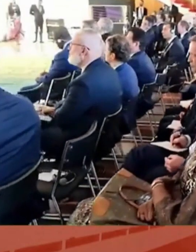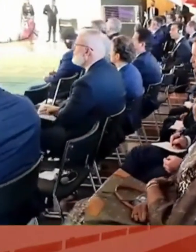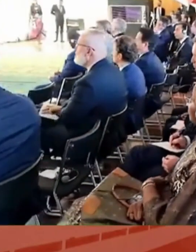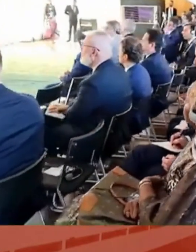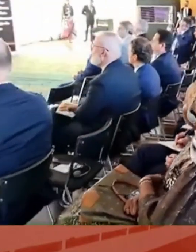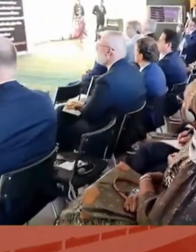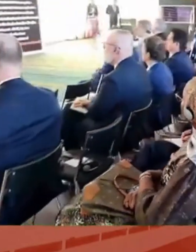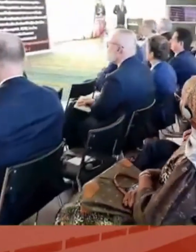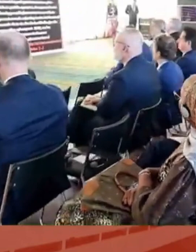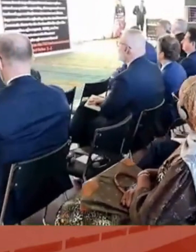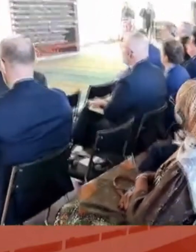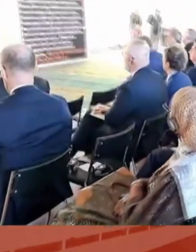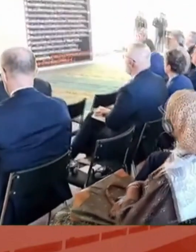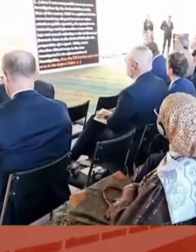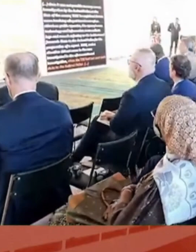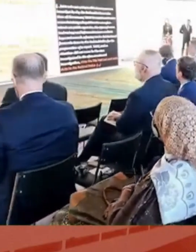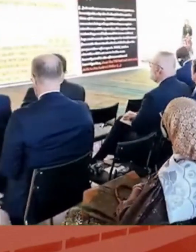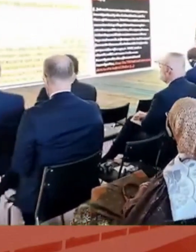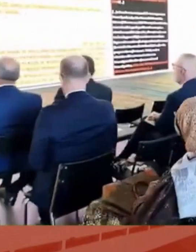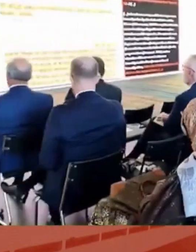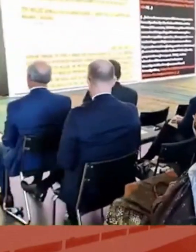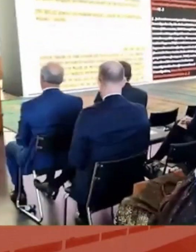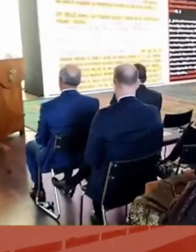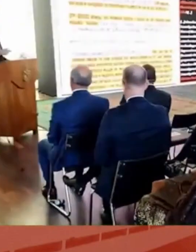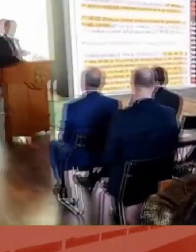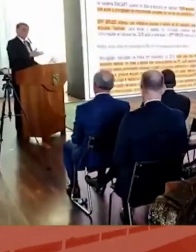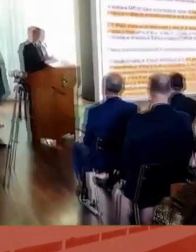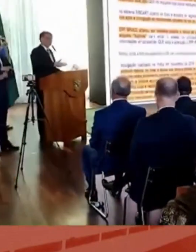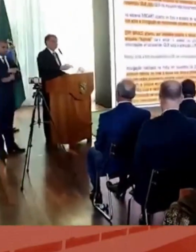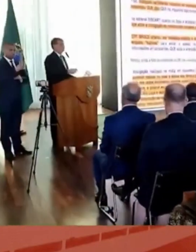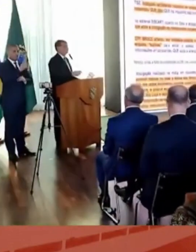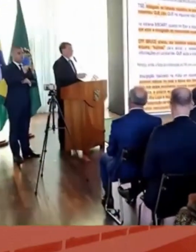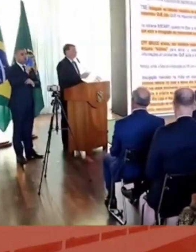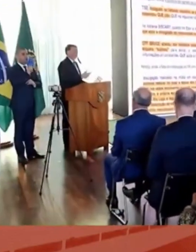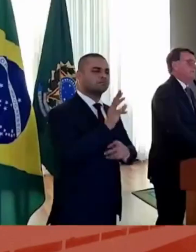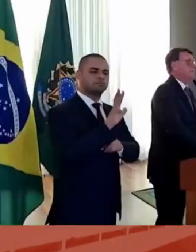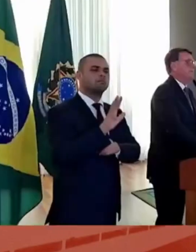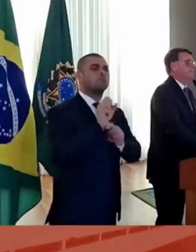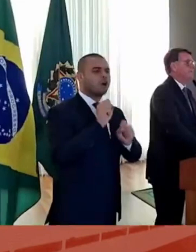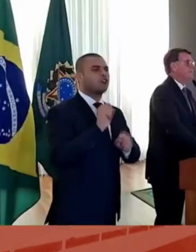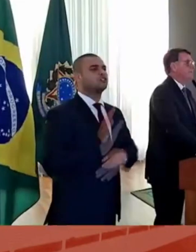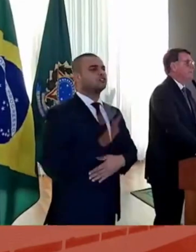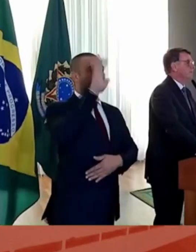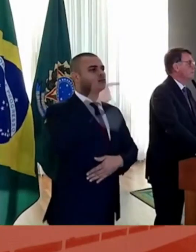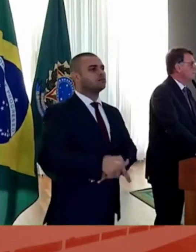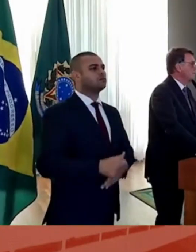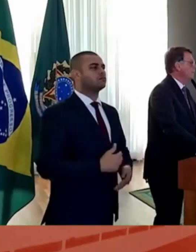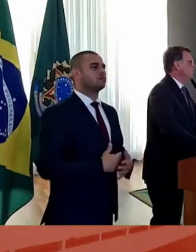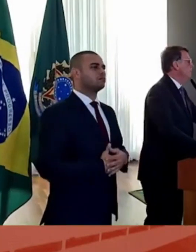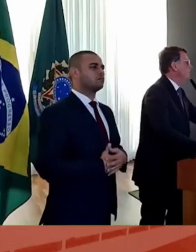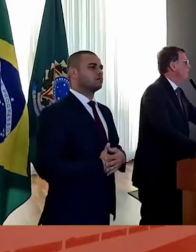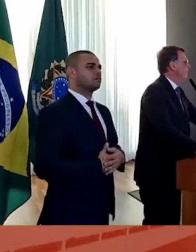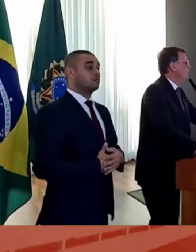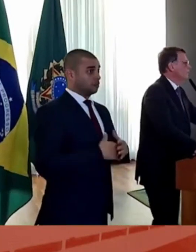como presidente, convidar embaixadores para falar sobre as eleições, no caso do Bolsonaro, ele falou o